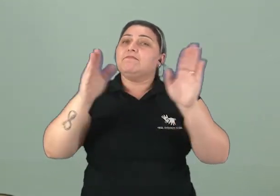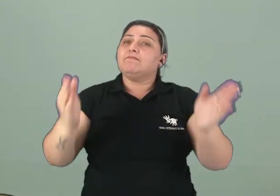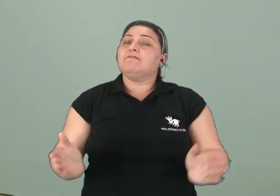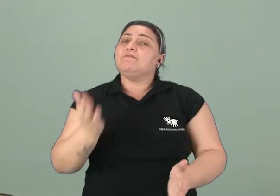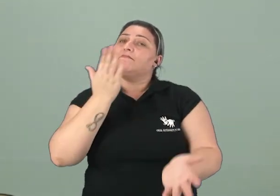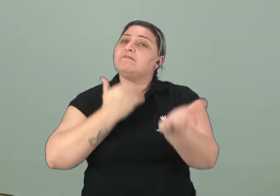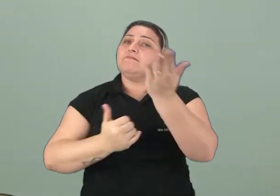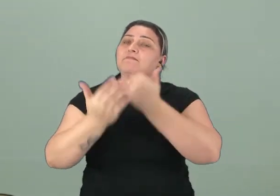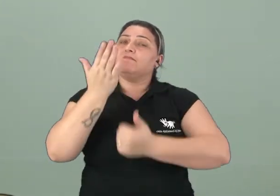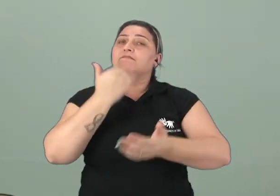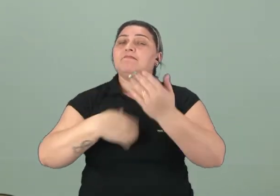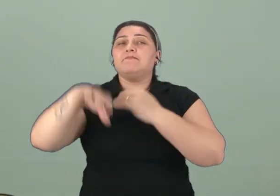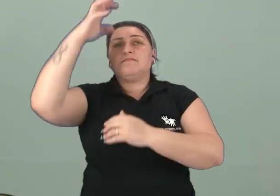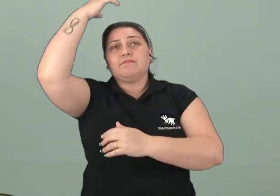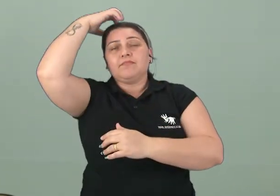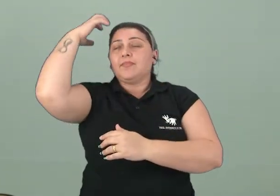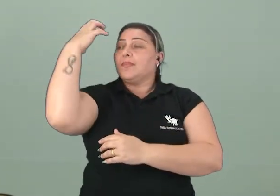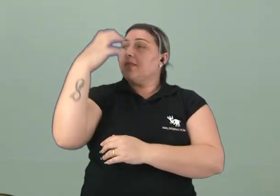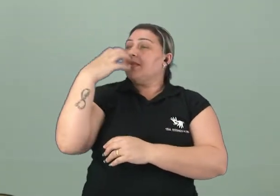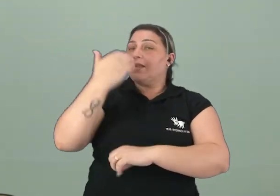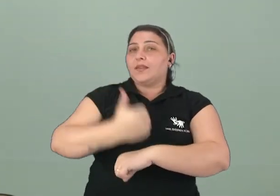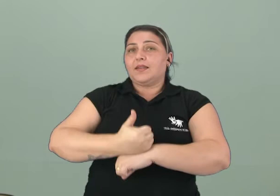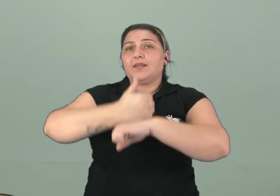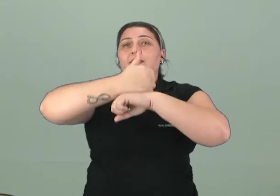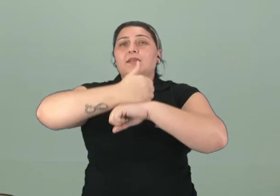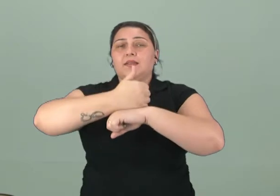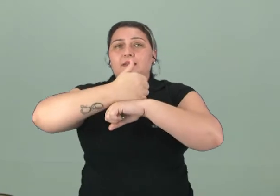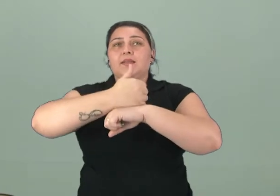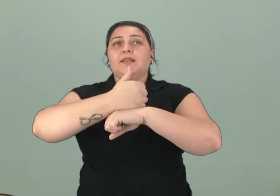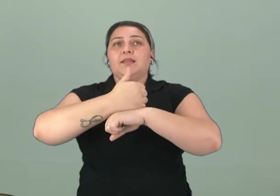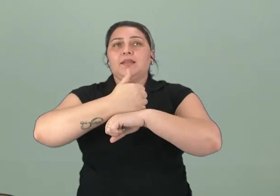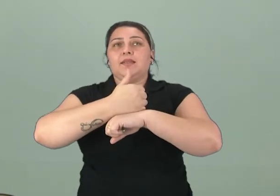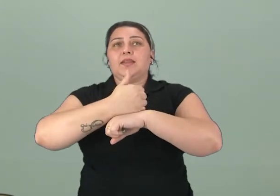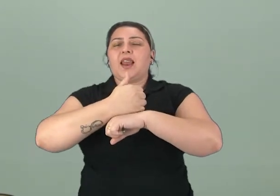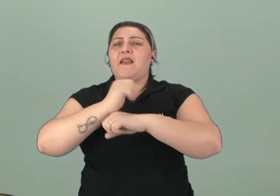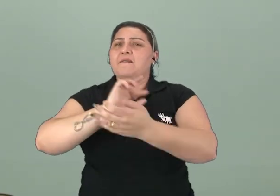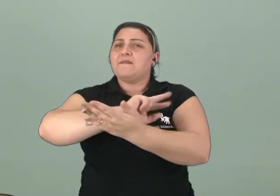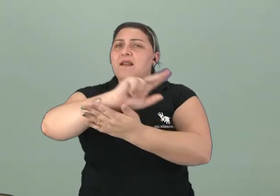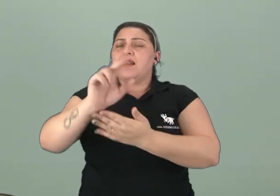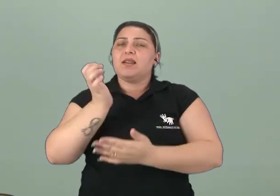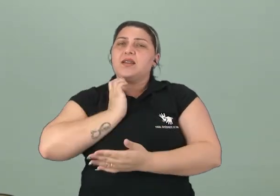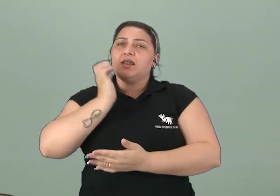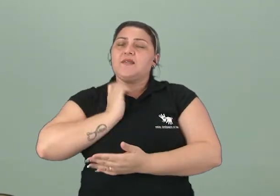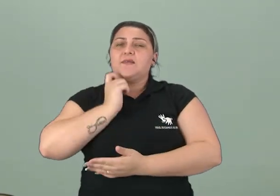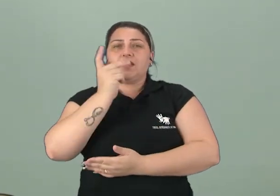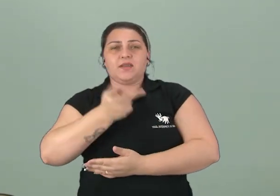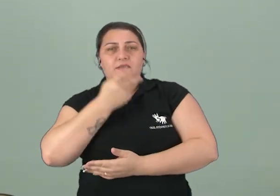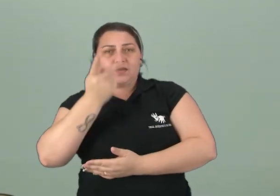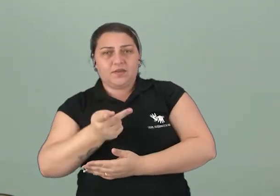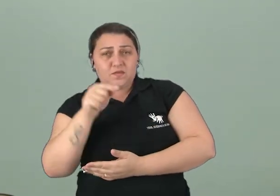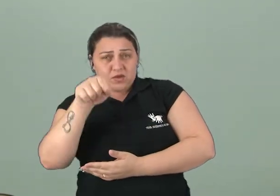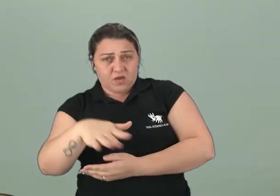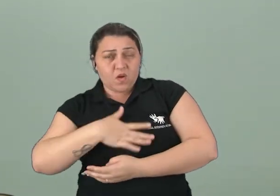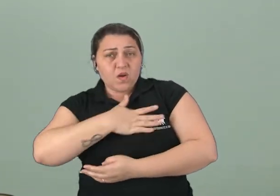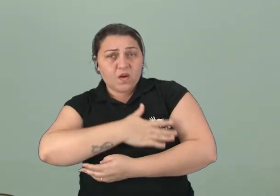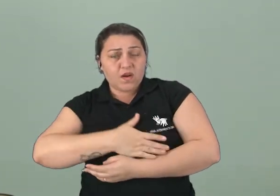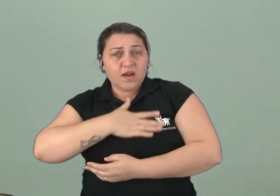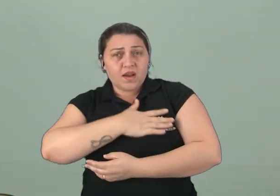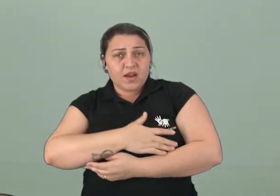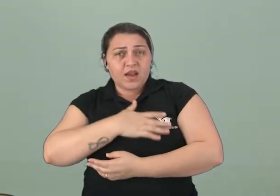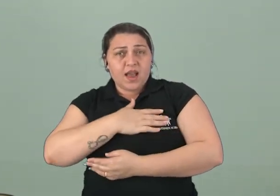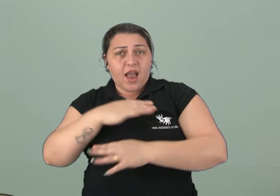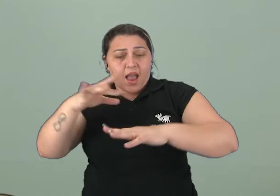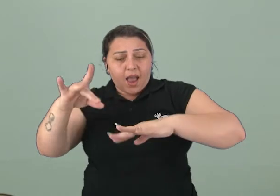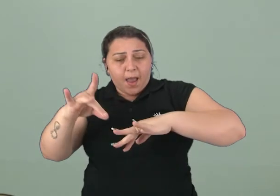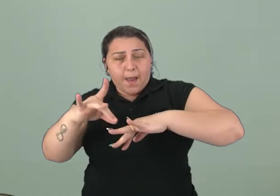para comer o rei encantado com as qualidades do Marquês e menos riquezas que possuem e disse-lhe você gostaria de